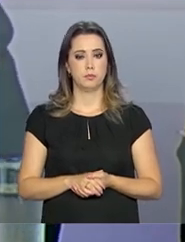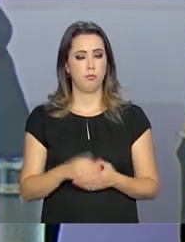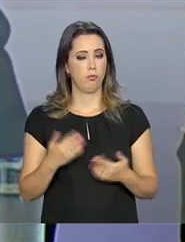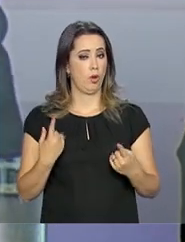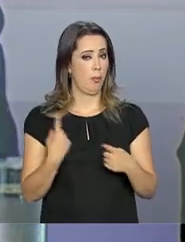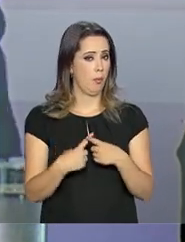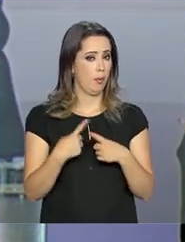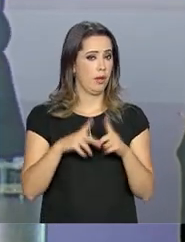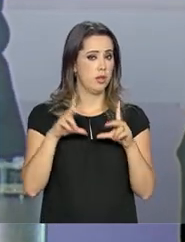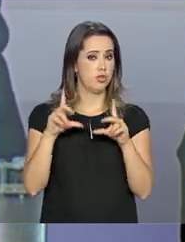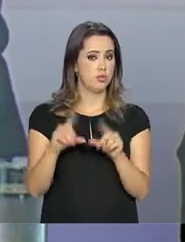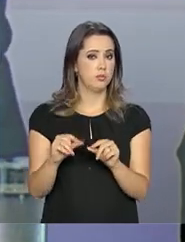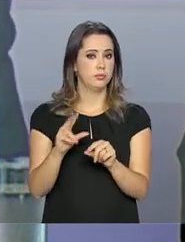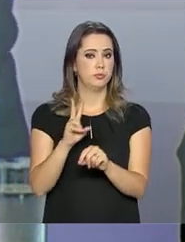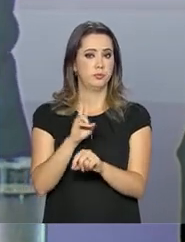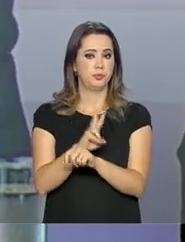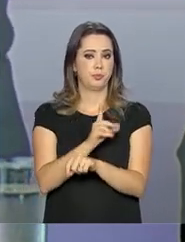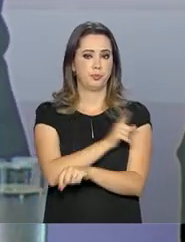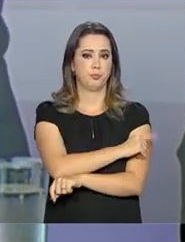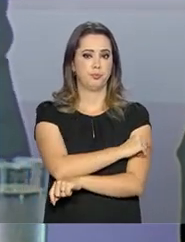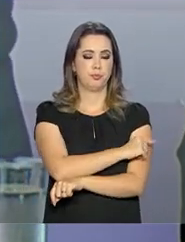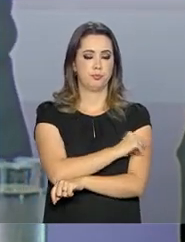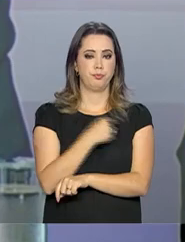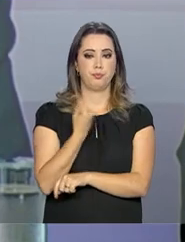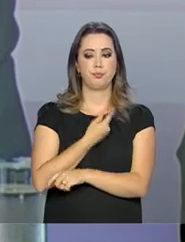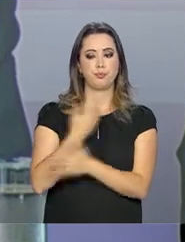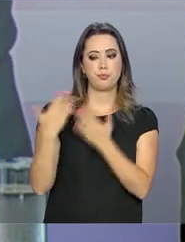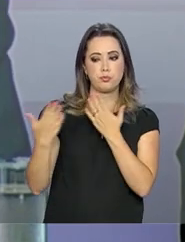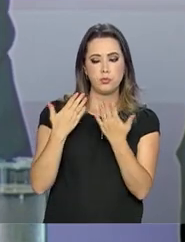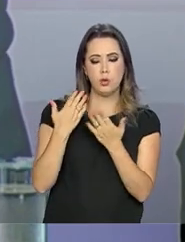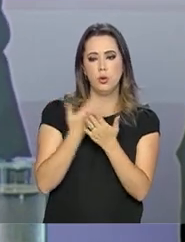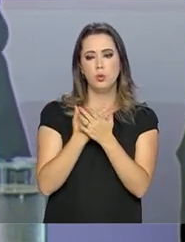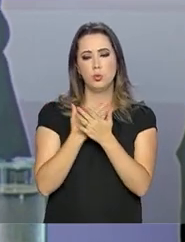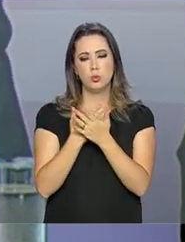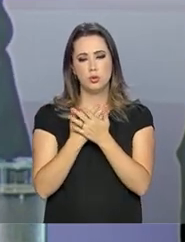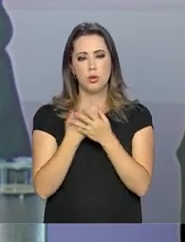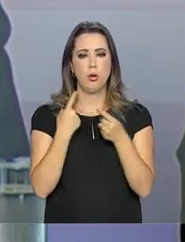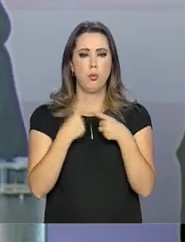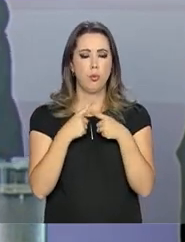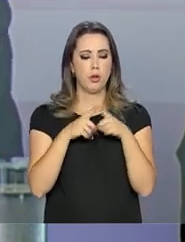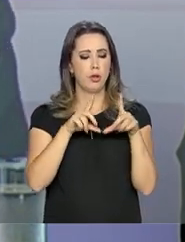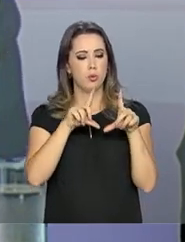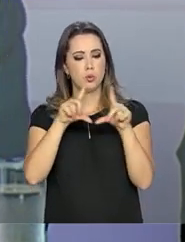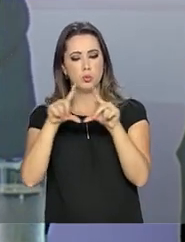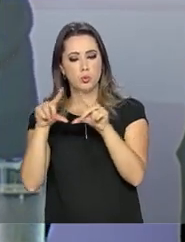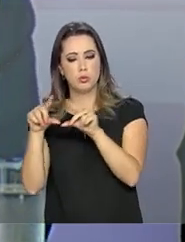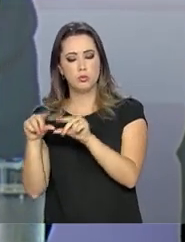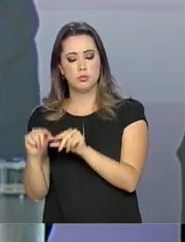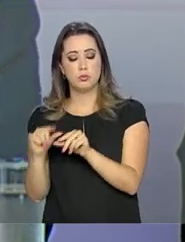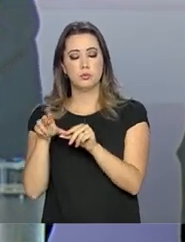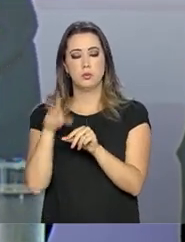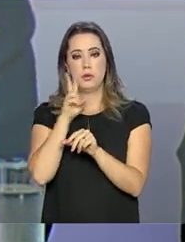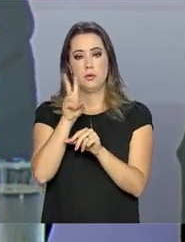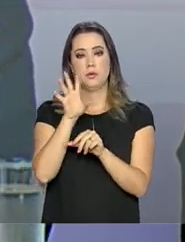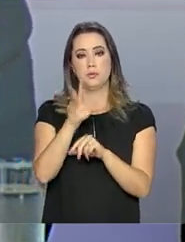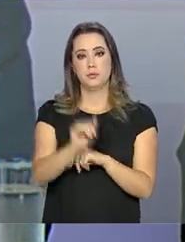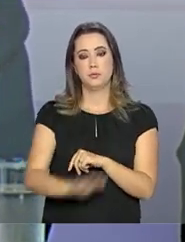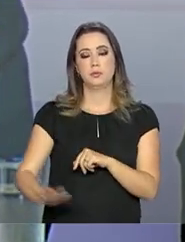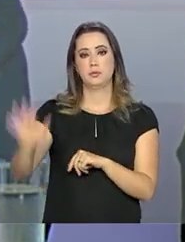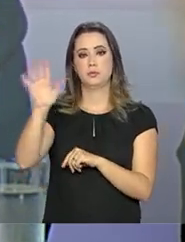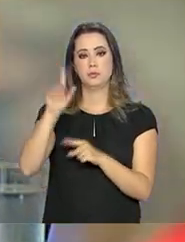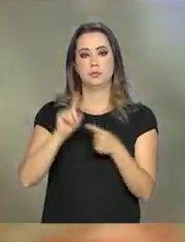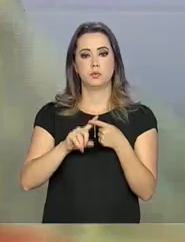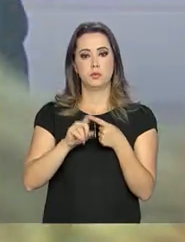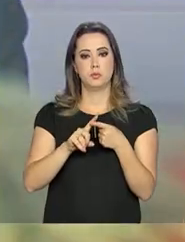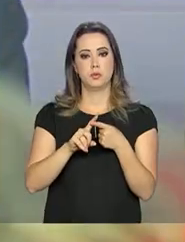dadá vacinação na nossa avaliação discutindo com todo todo o cenário nacional é o